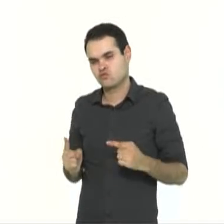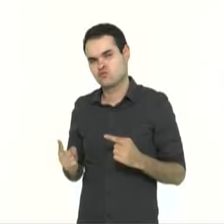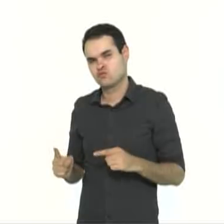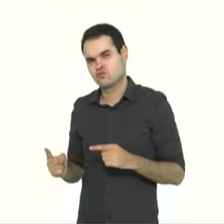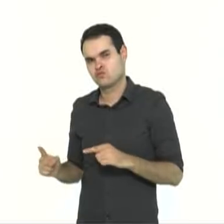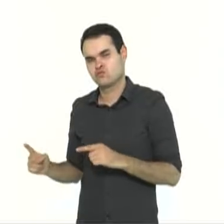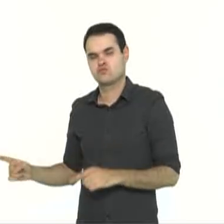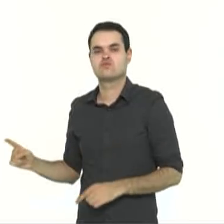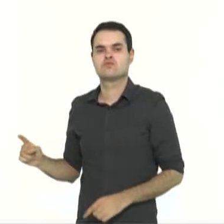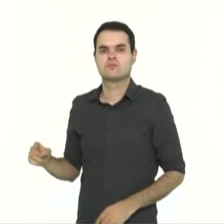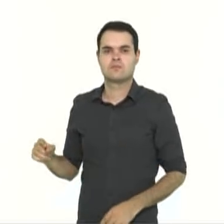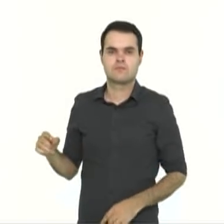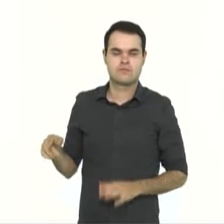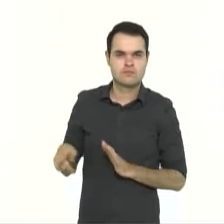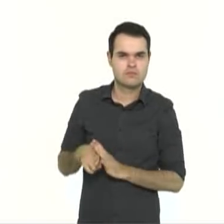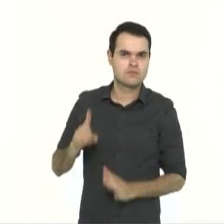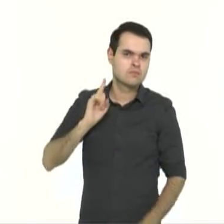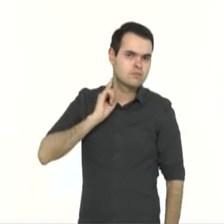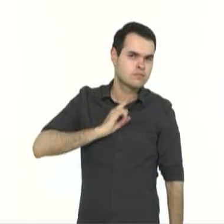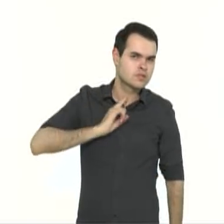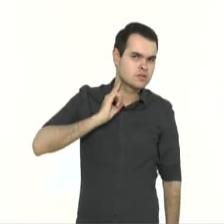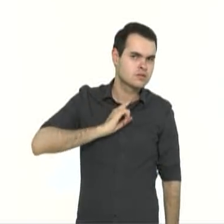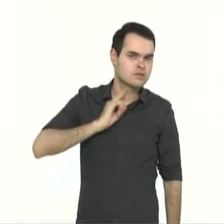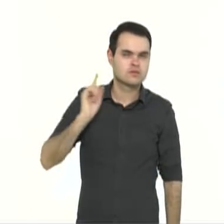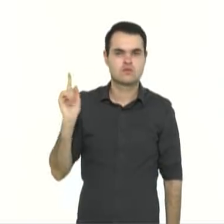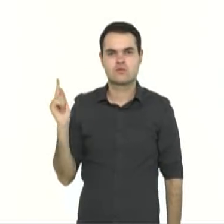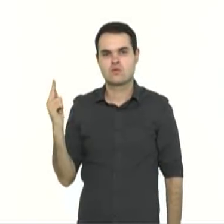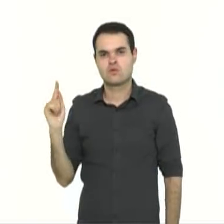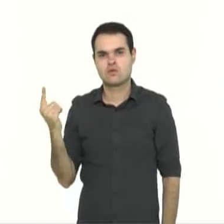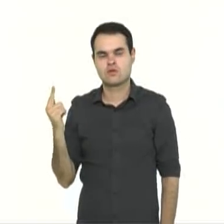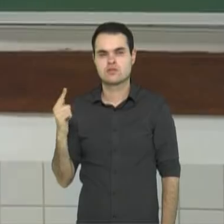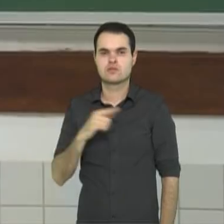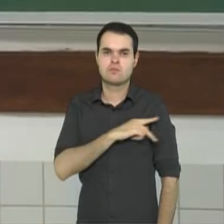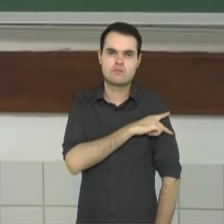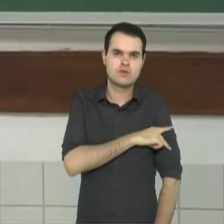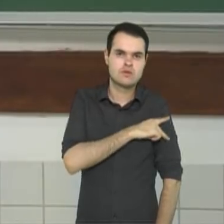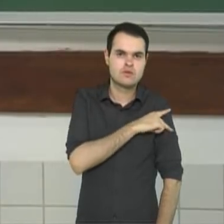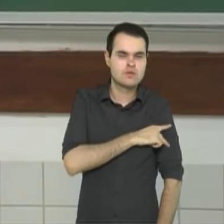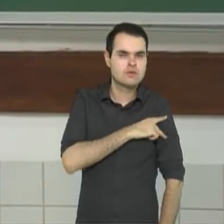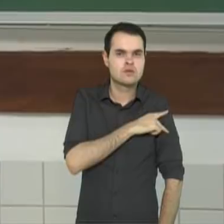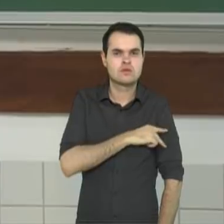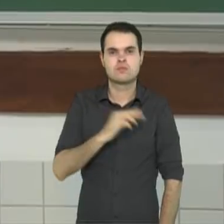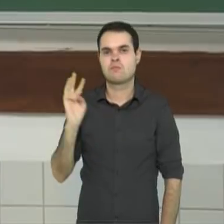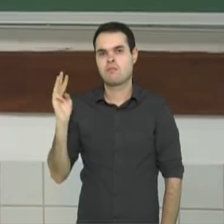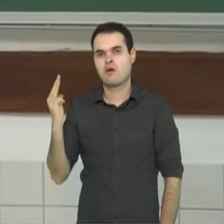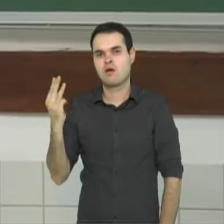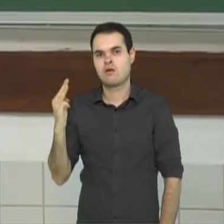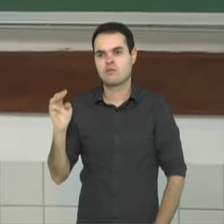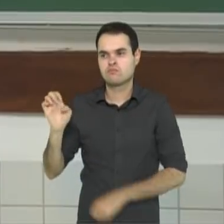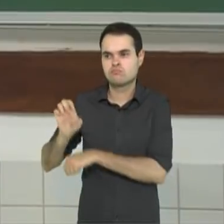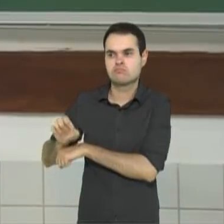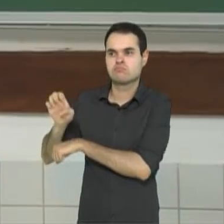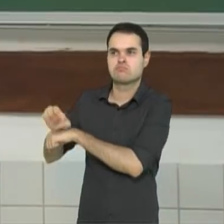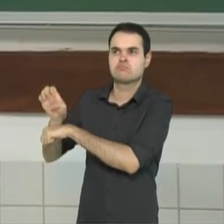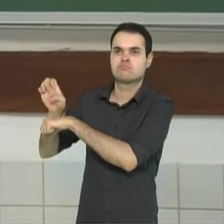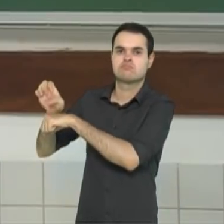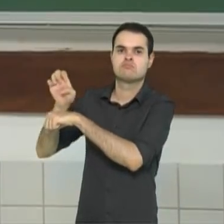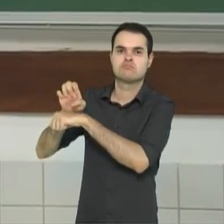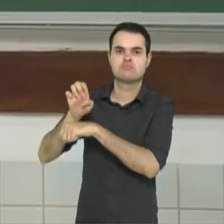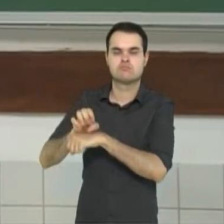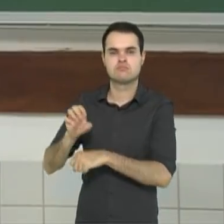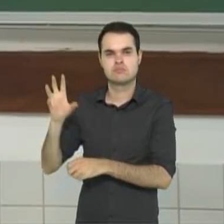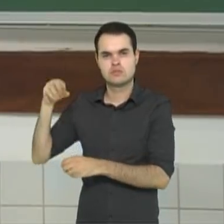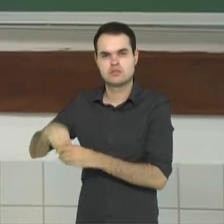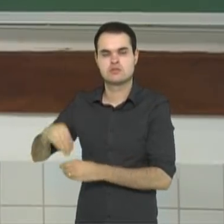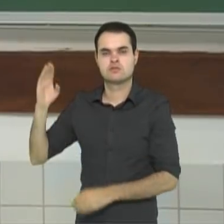incluindo Minas Gerais, Goiás, Piauí e Maranhão. Eles precisavam desse gado. Então, claro,